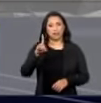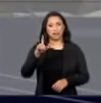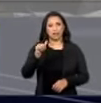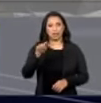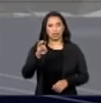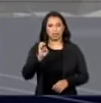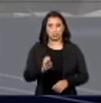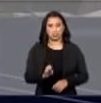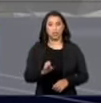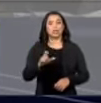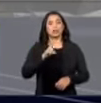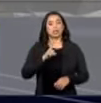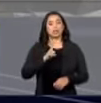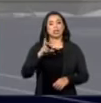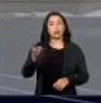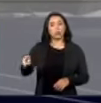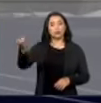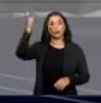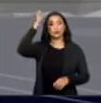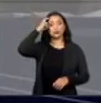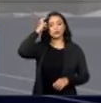se viver com humanidade.